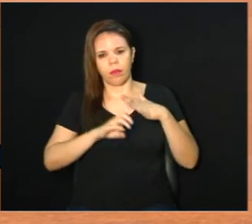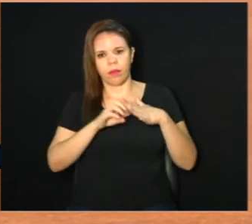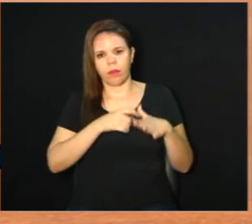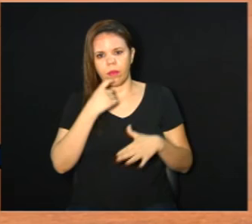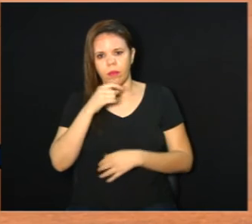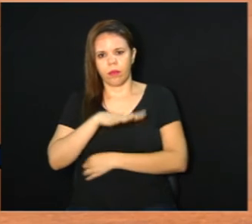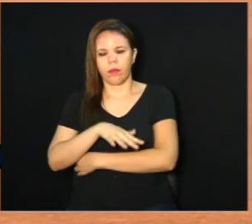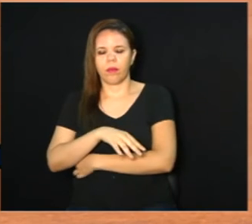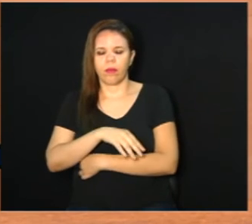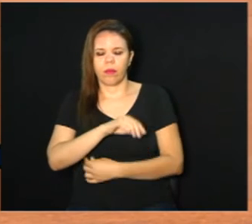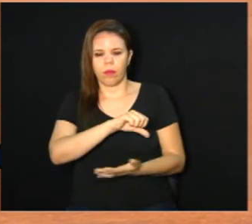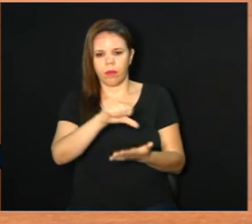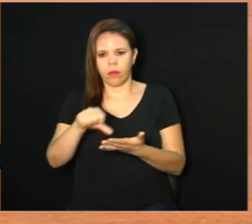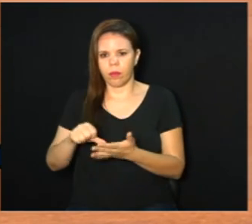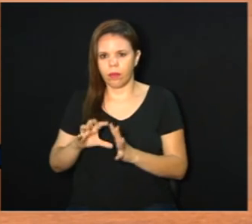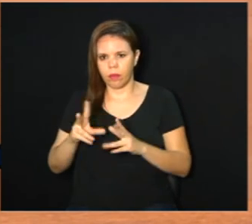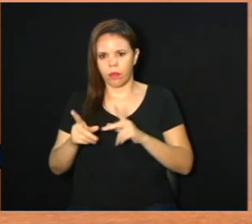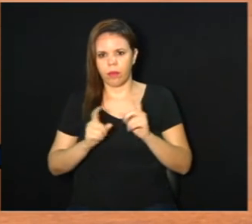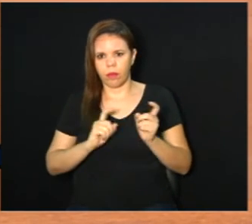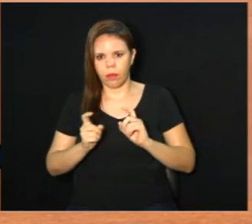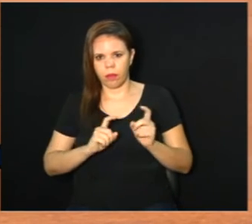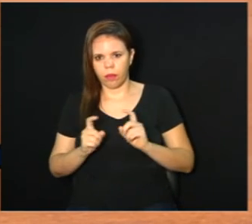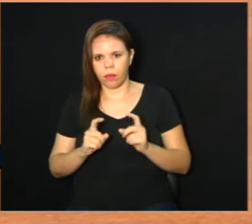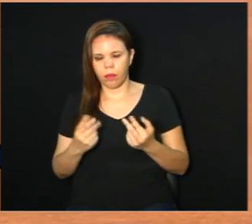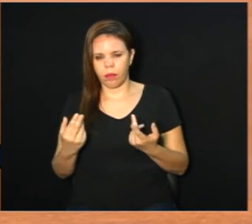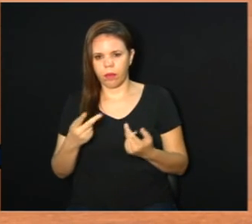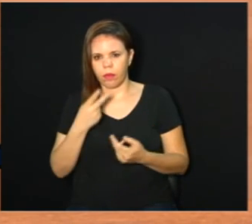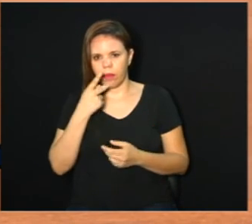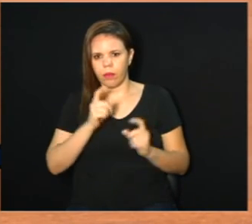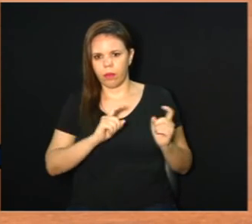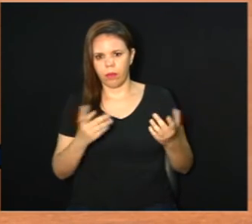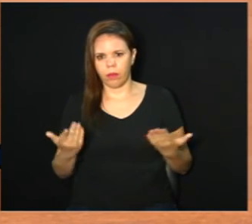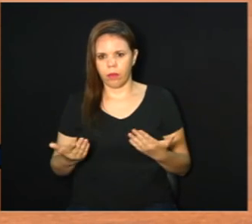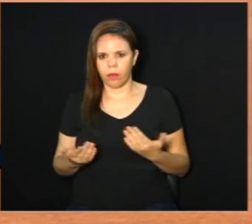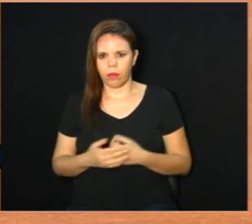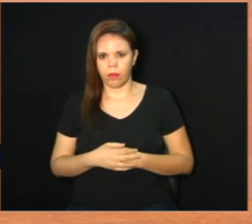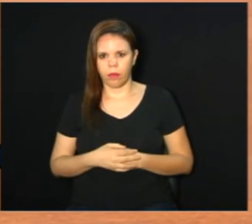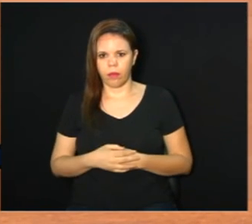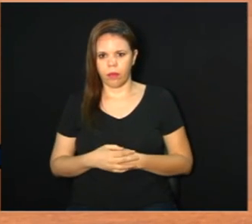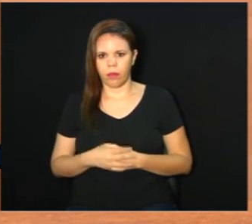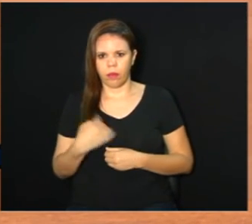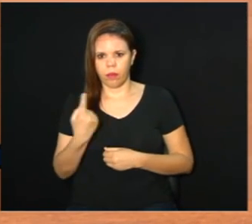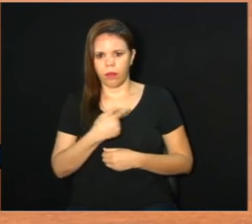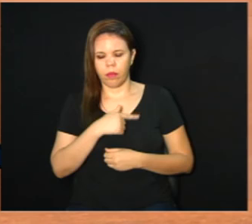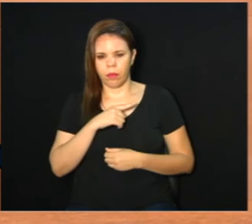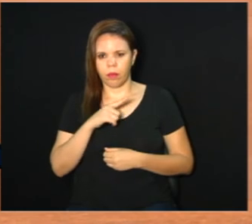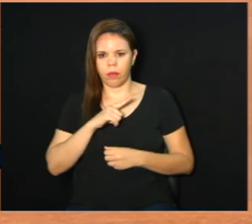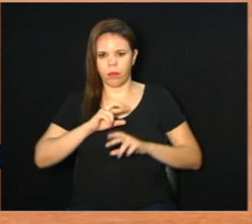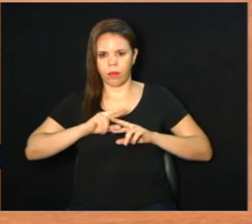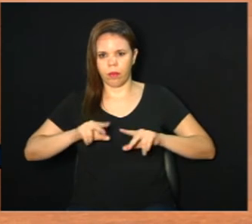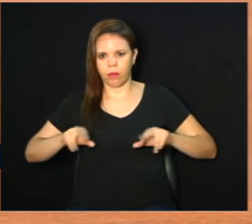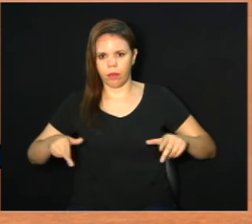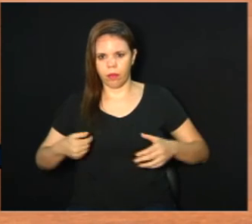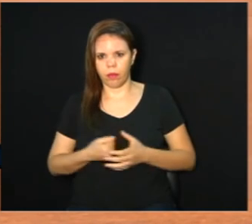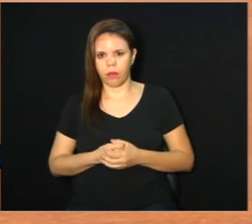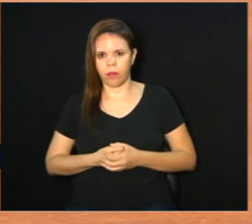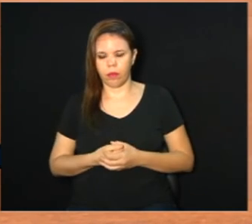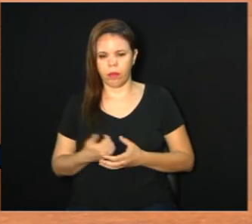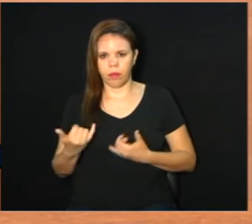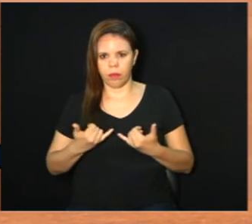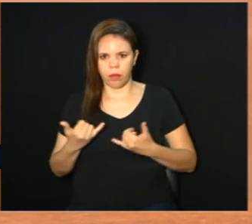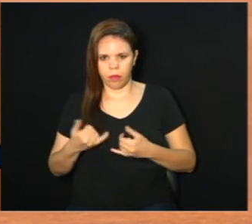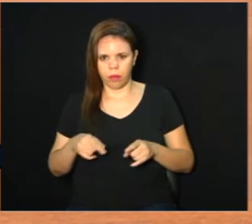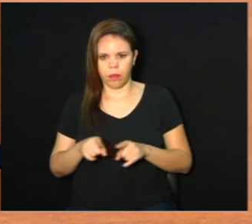região. E todas essas reuniões, bem como a reunião de hoje, nós tivemos diversas